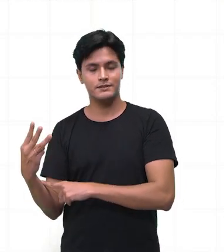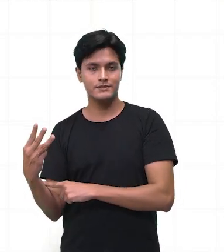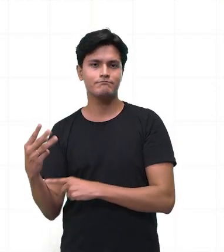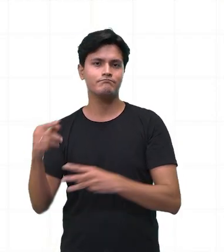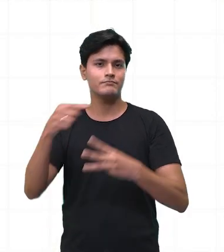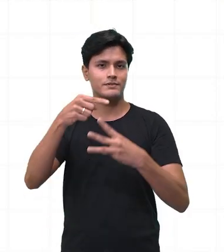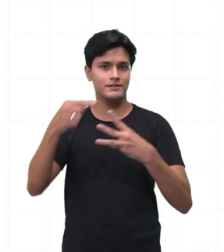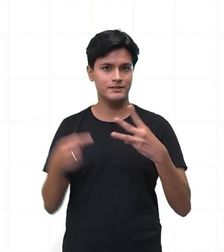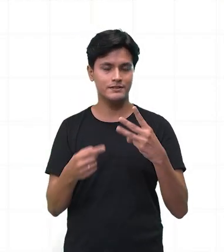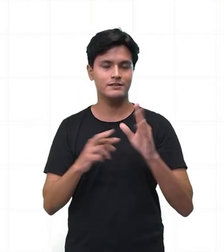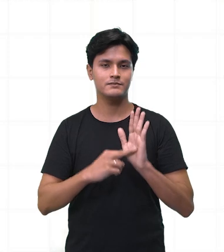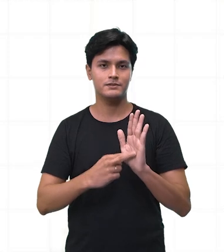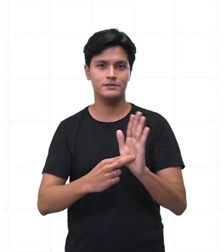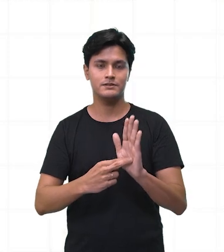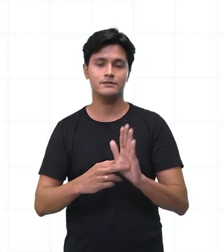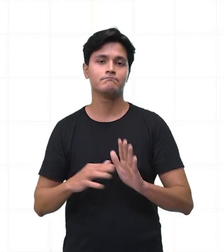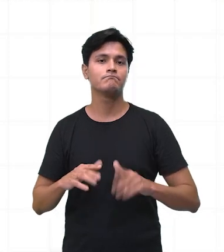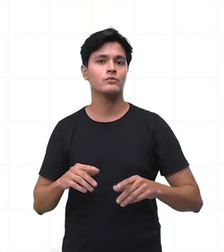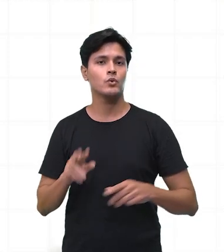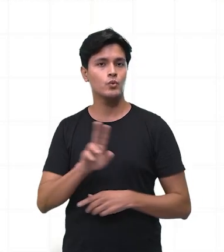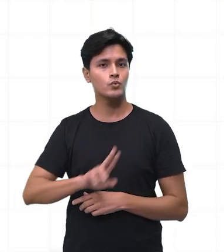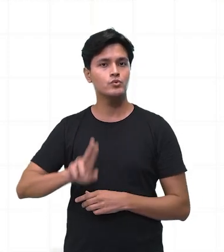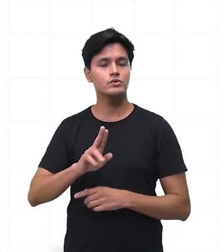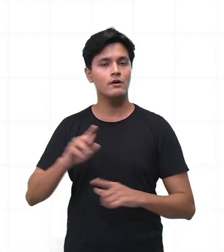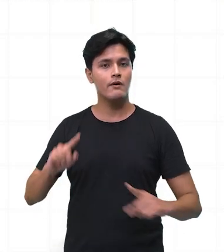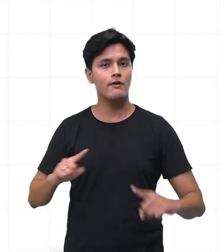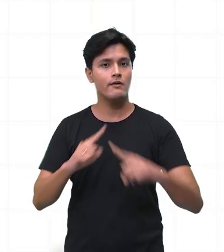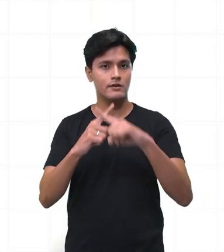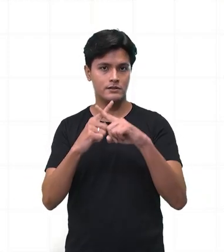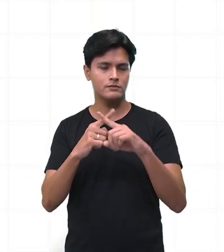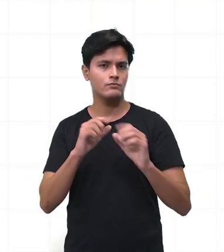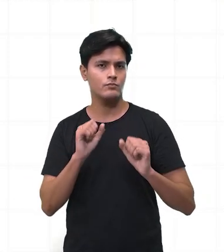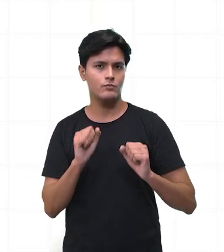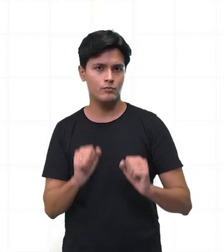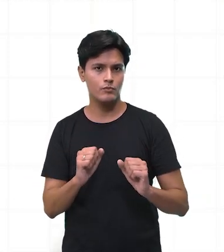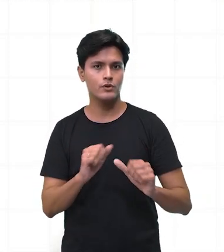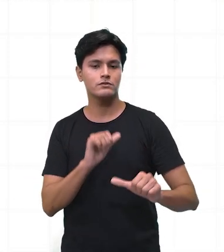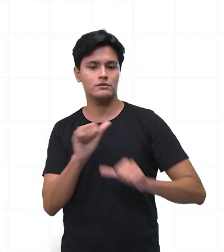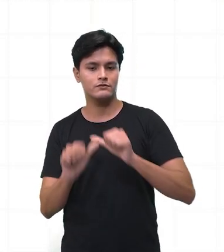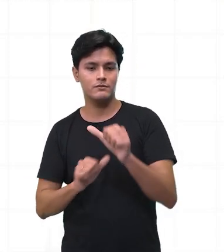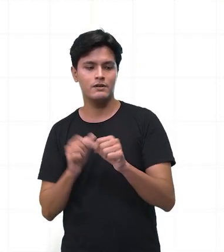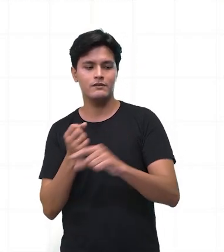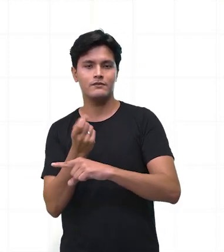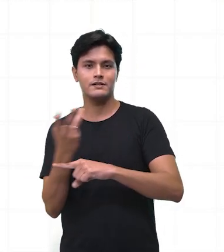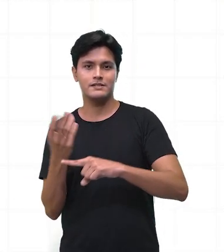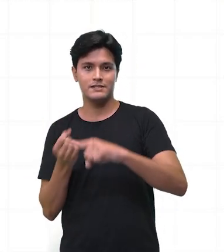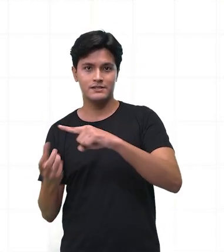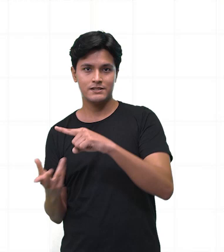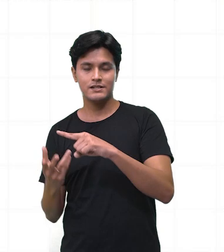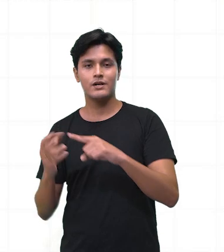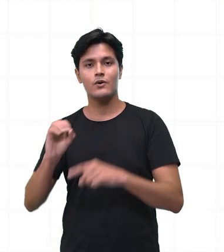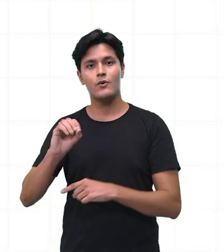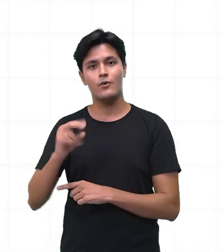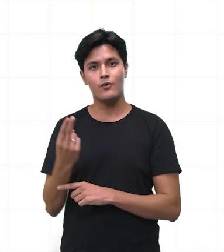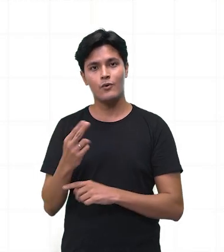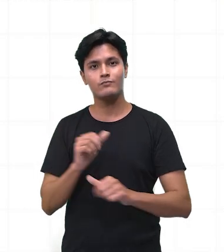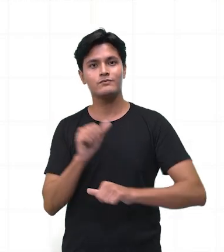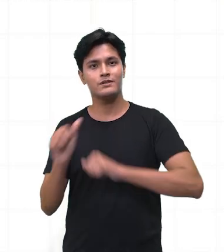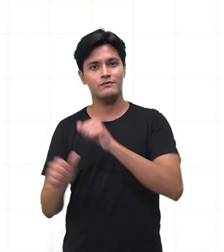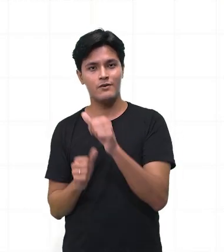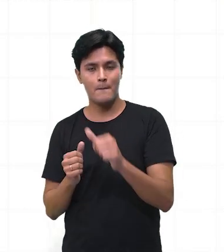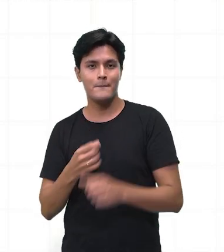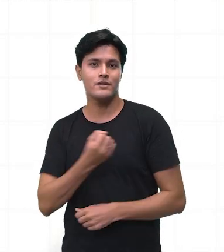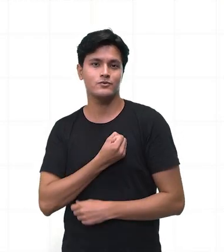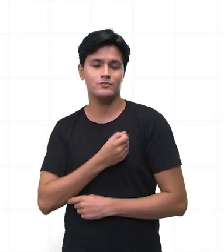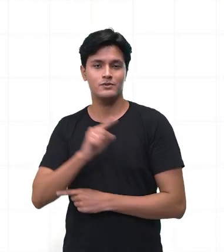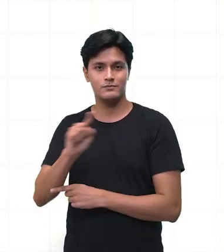usar, então, a regra de 3. A gente pode transformar para fração ou a gente pode transformar para número decimal. E